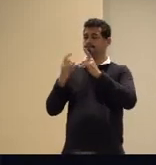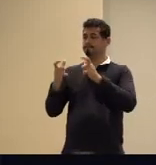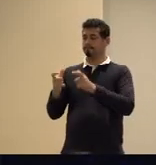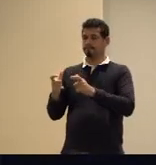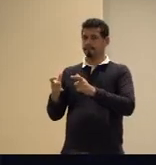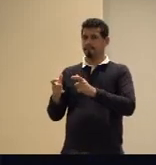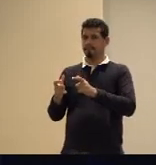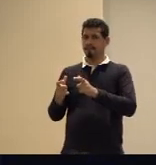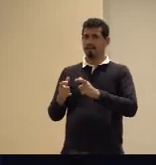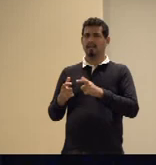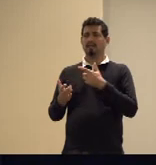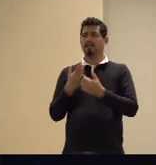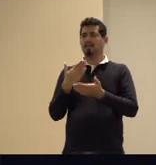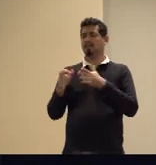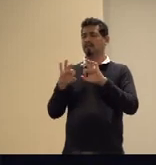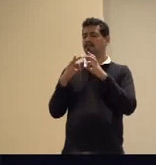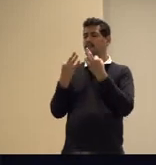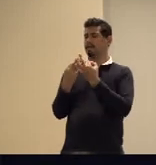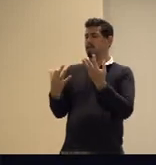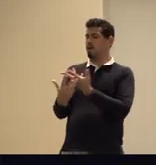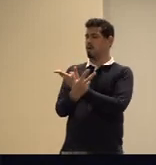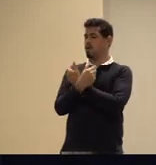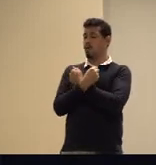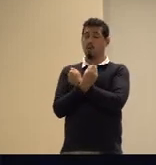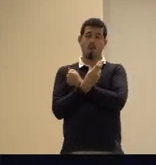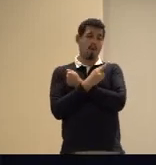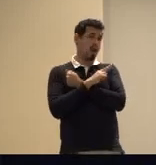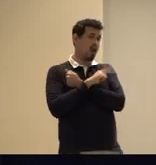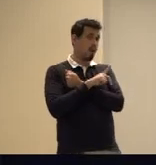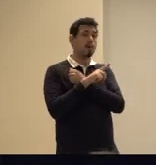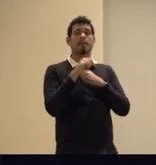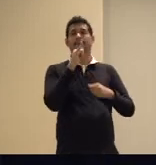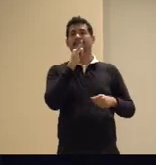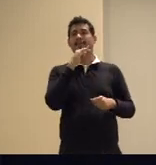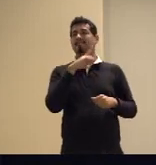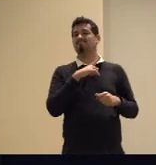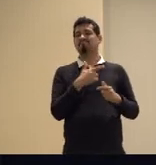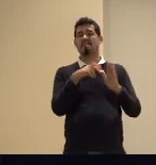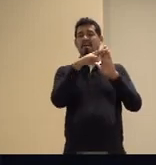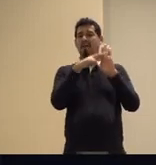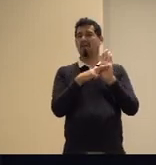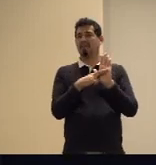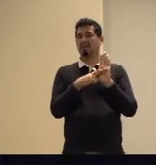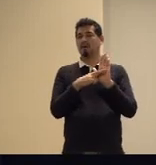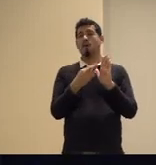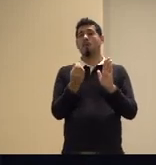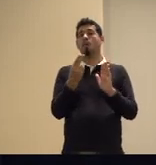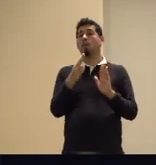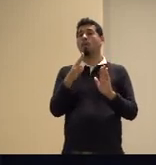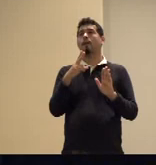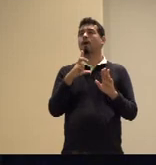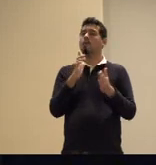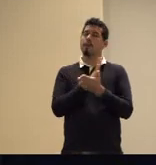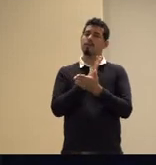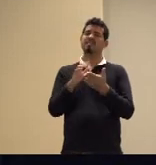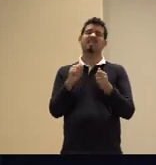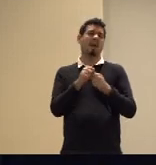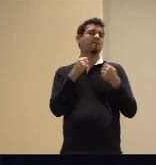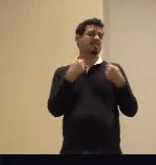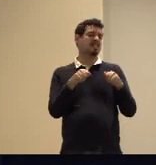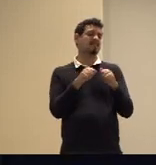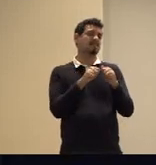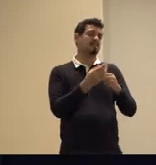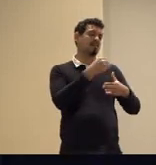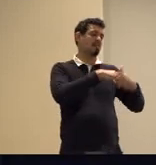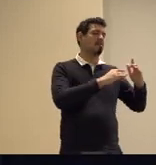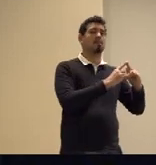institucionalização, seja ela na família acolhedora ou não, como a regra, como algo a ser seguido.